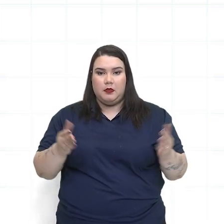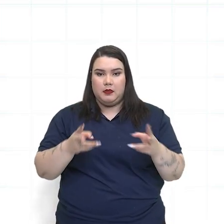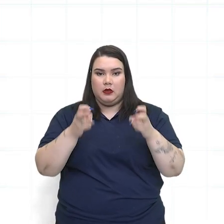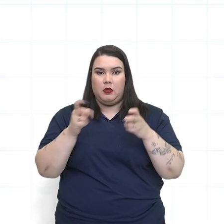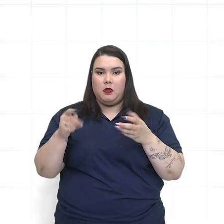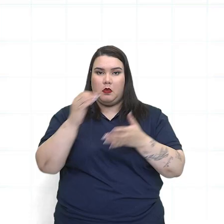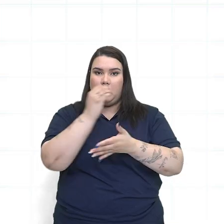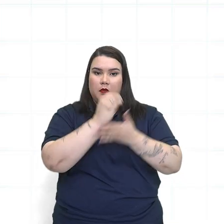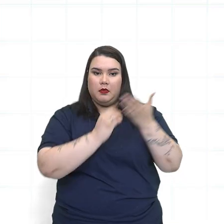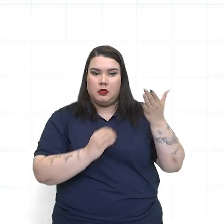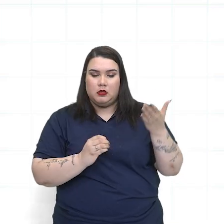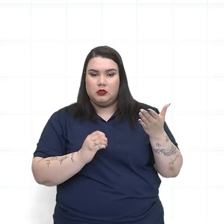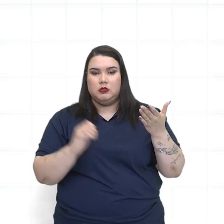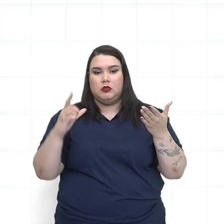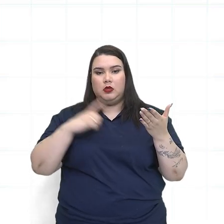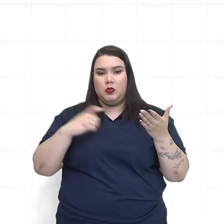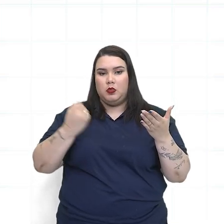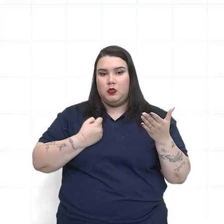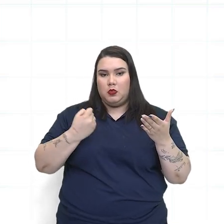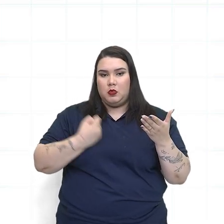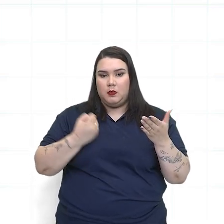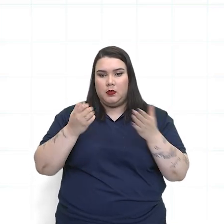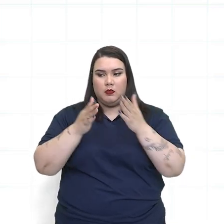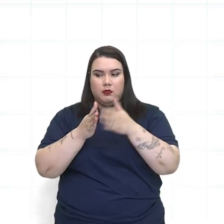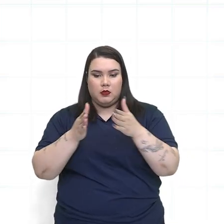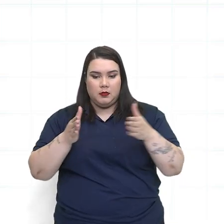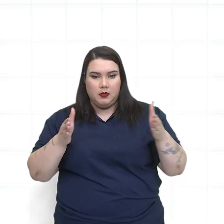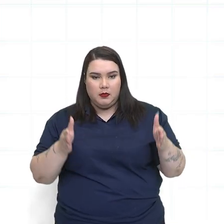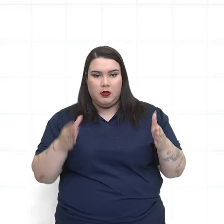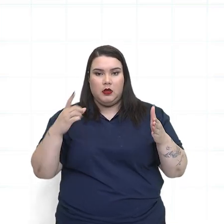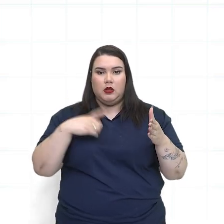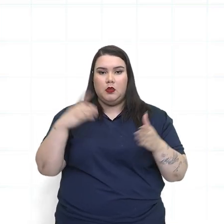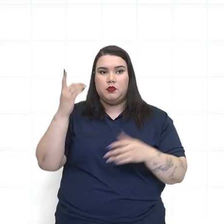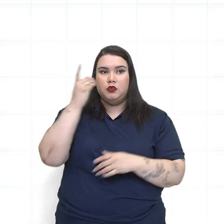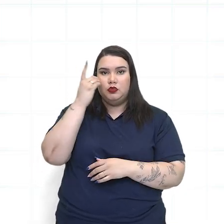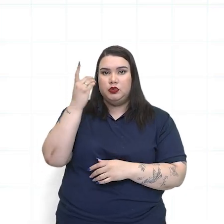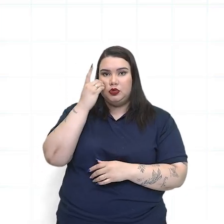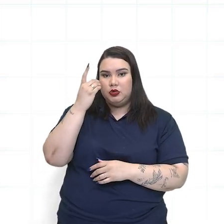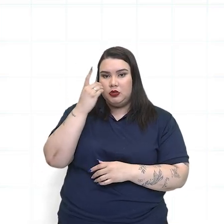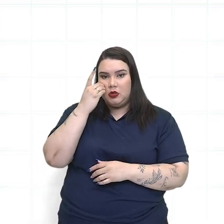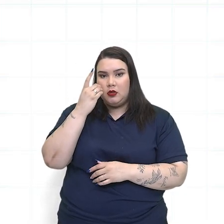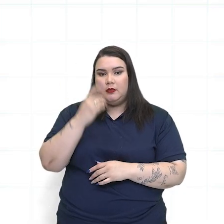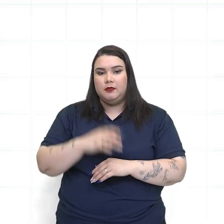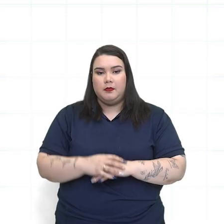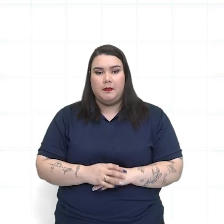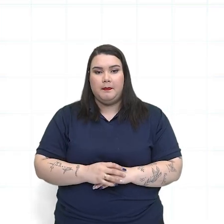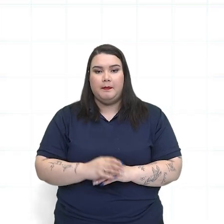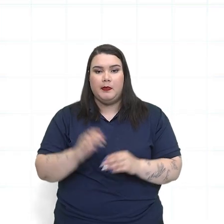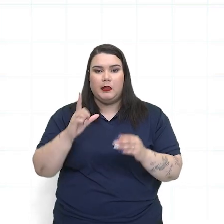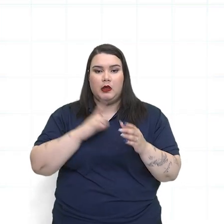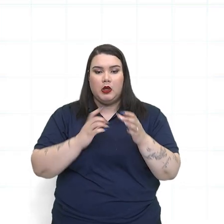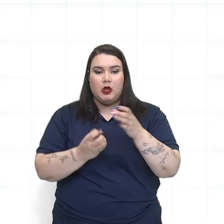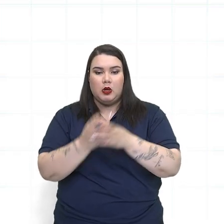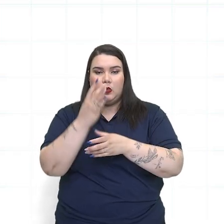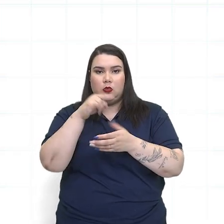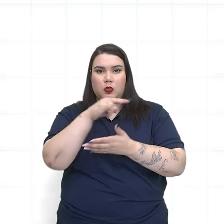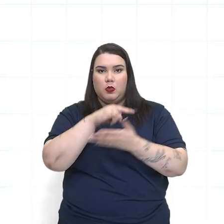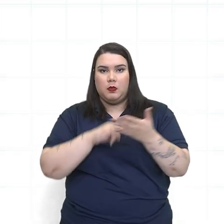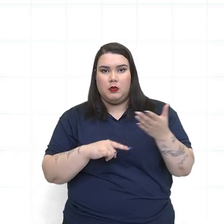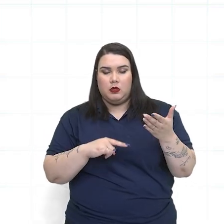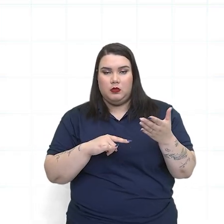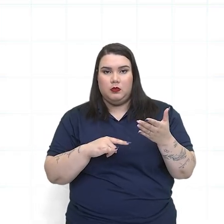isso aqui é um ofício, né? Ele tem um número ali de sequência, tem a data que foi escrito esse